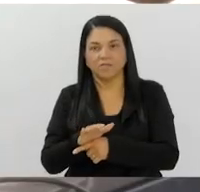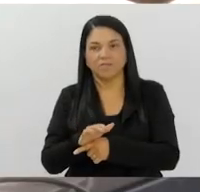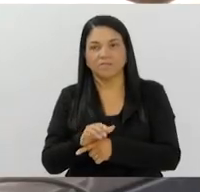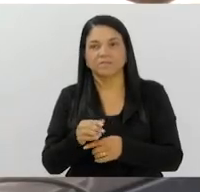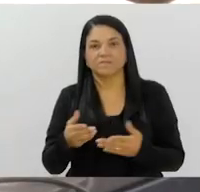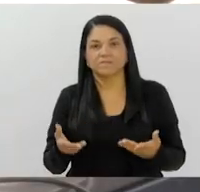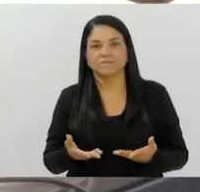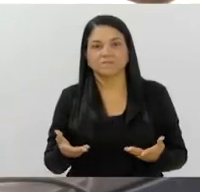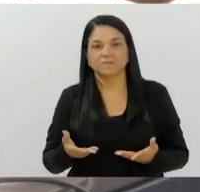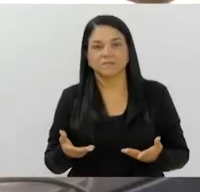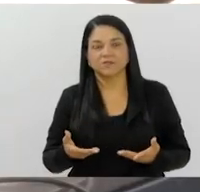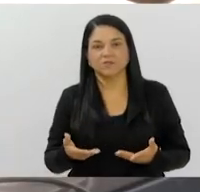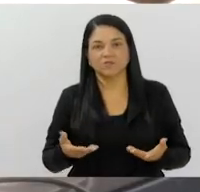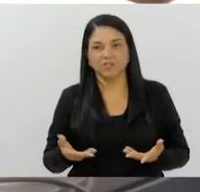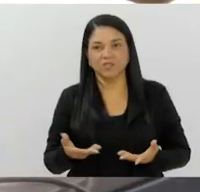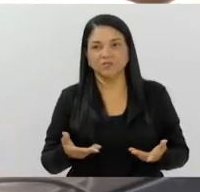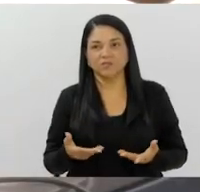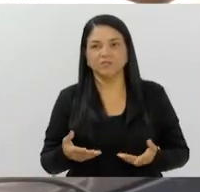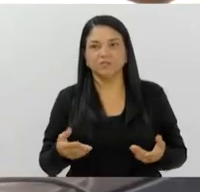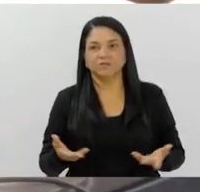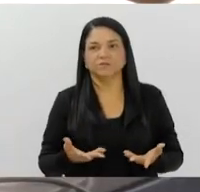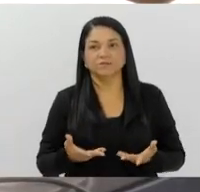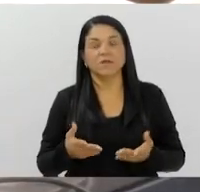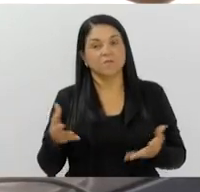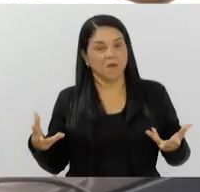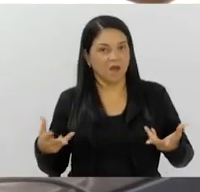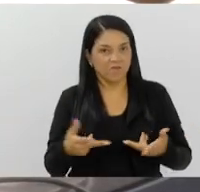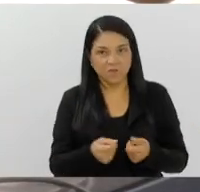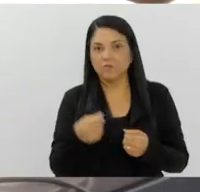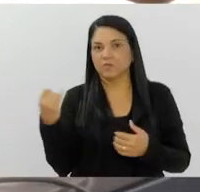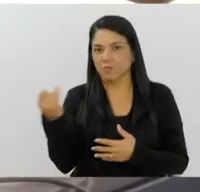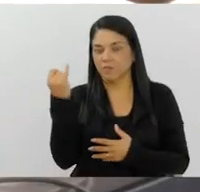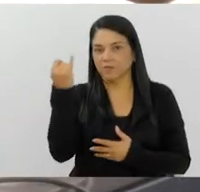hercúleo é maravilhoso é extremamente